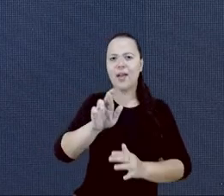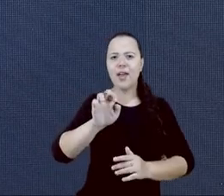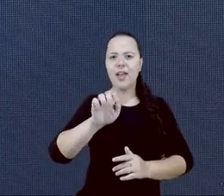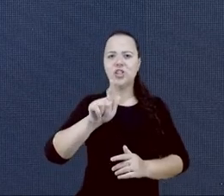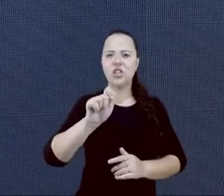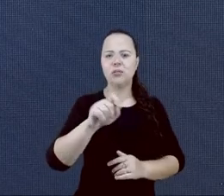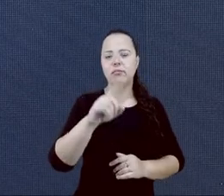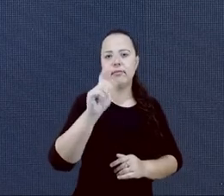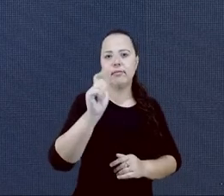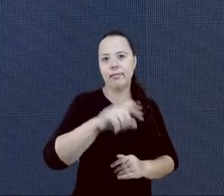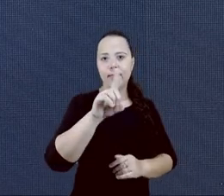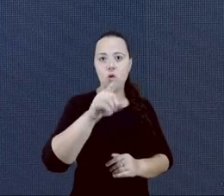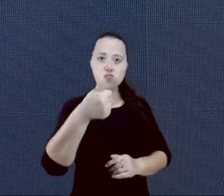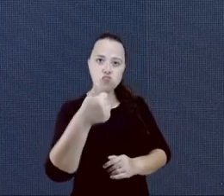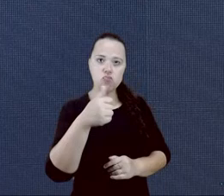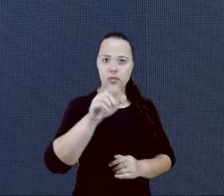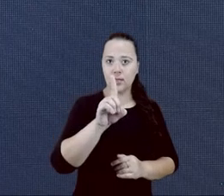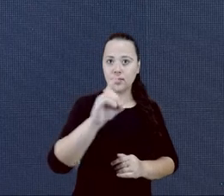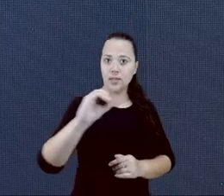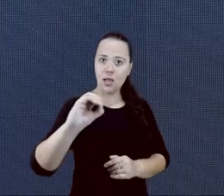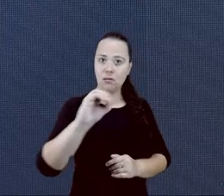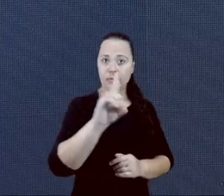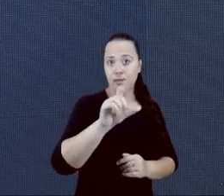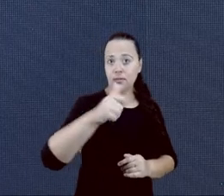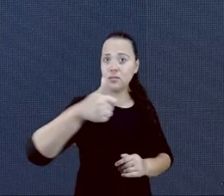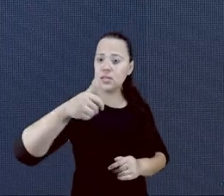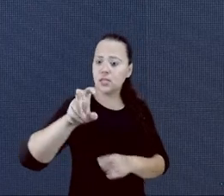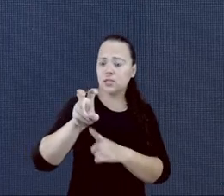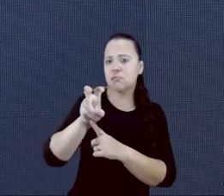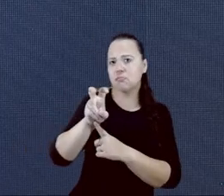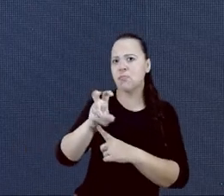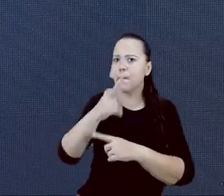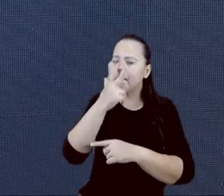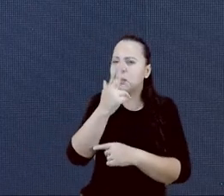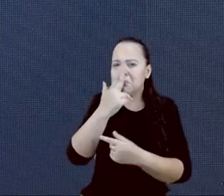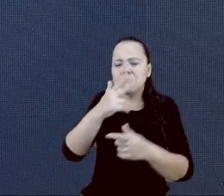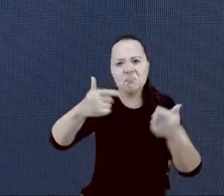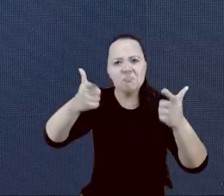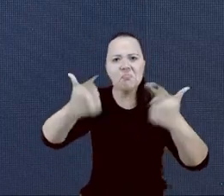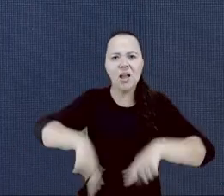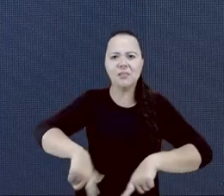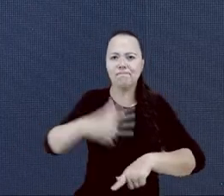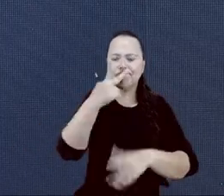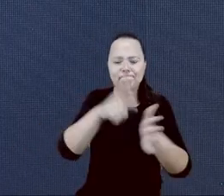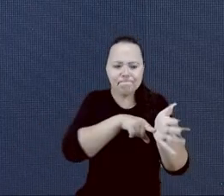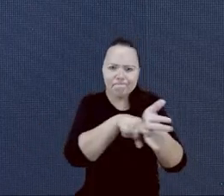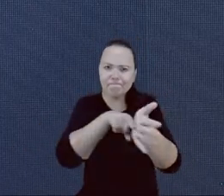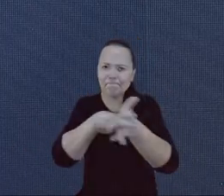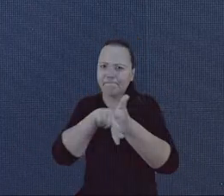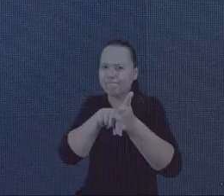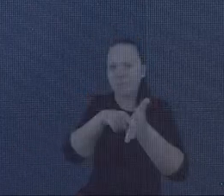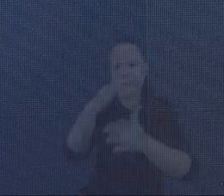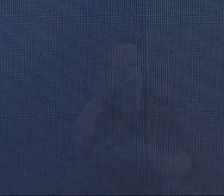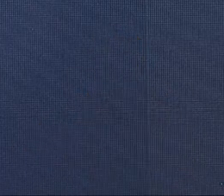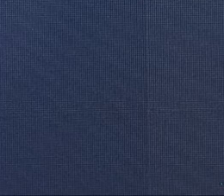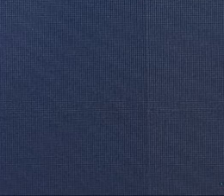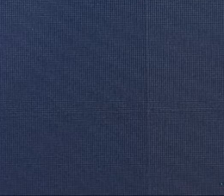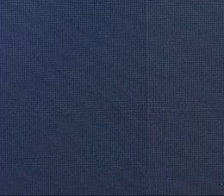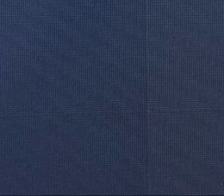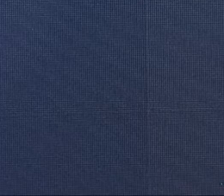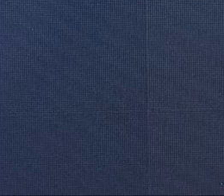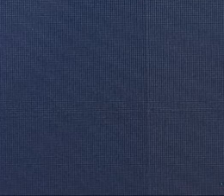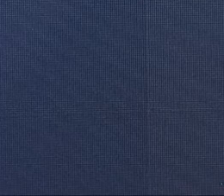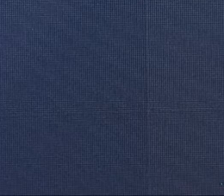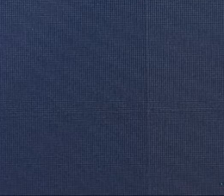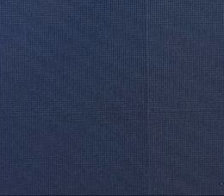15 enfim isso gerando Aí sim uma segunda onda de necessidade de levantamento de liquidez E aí o gestor